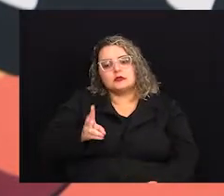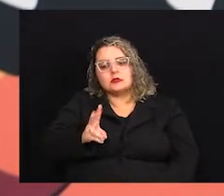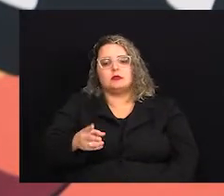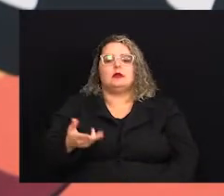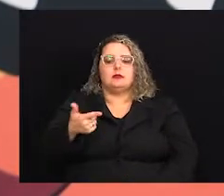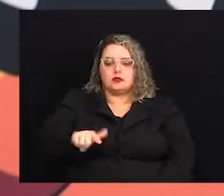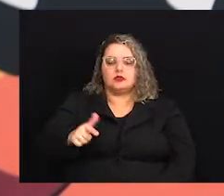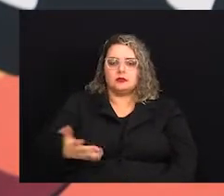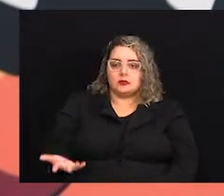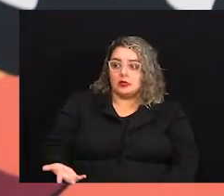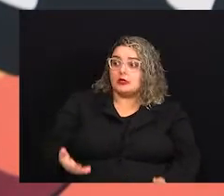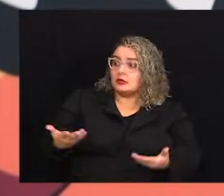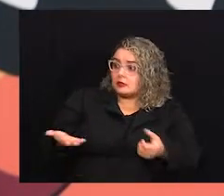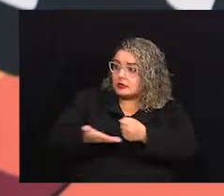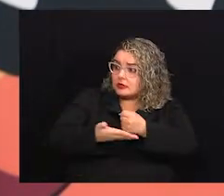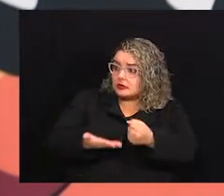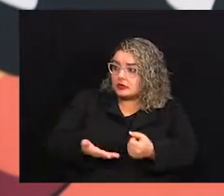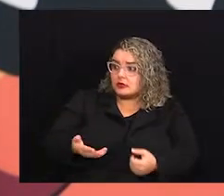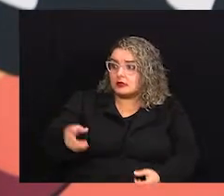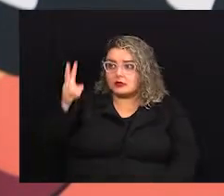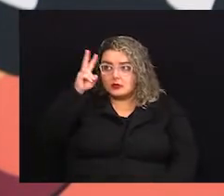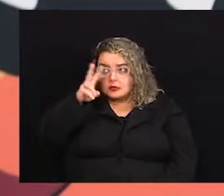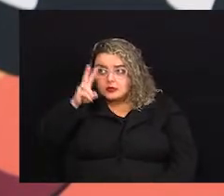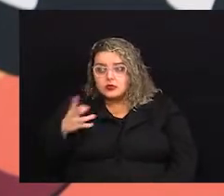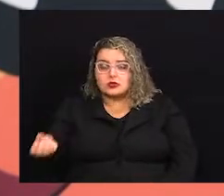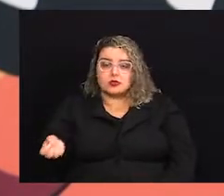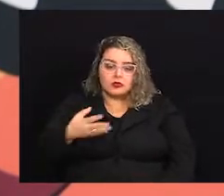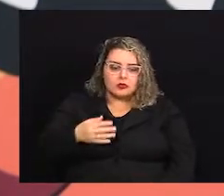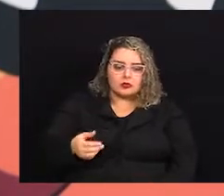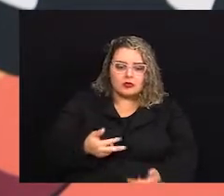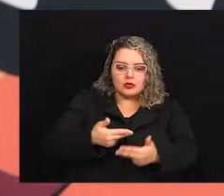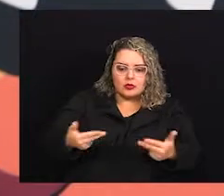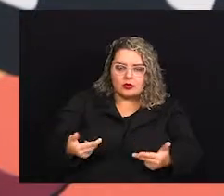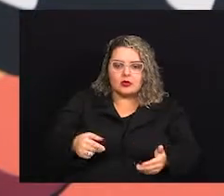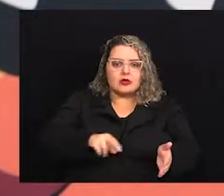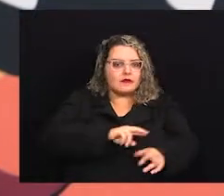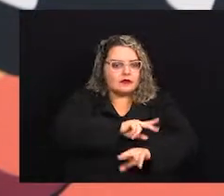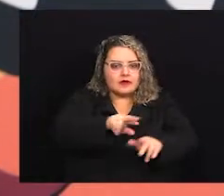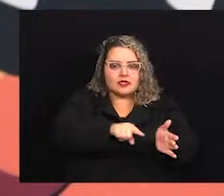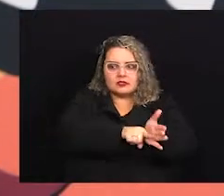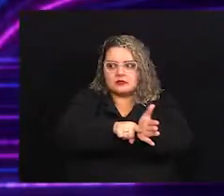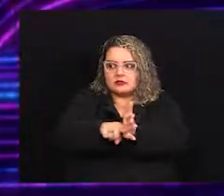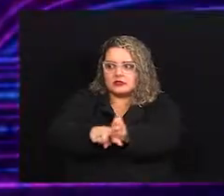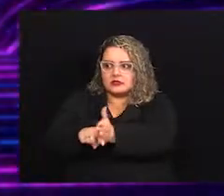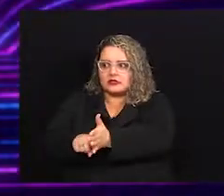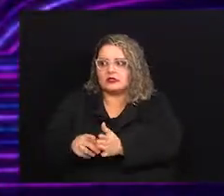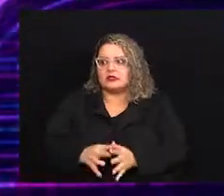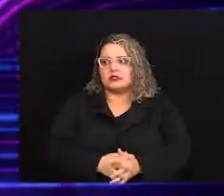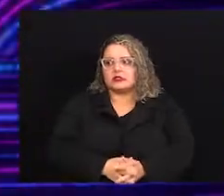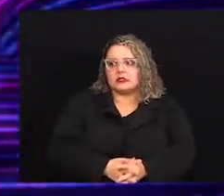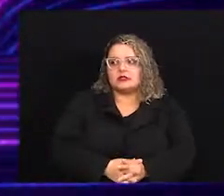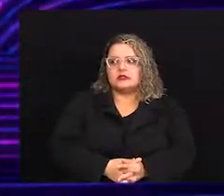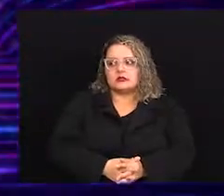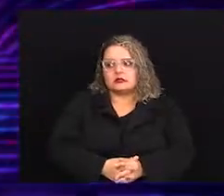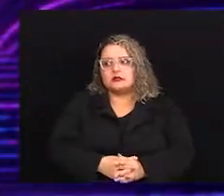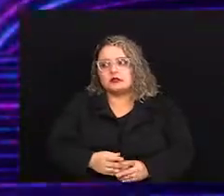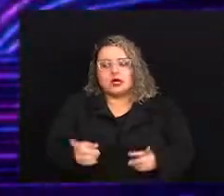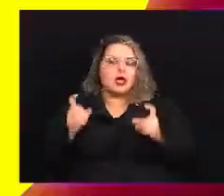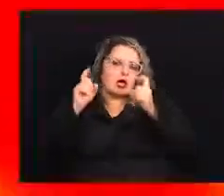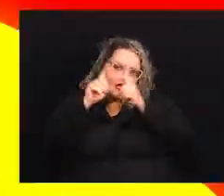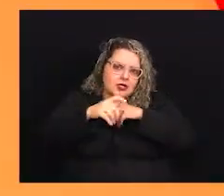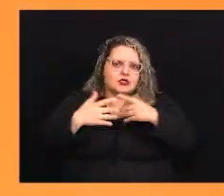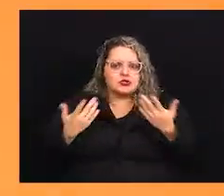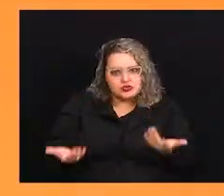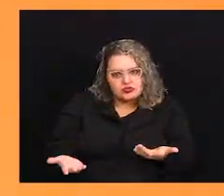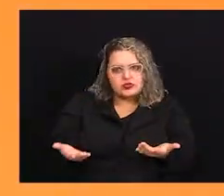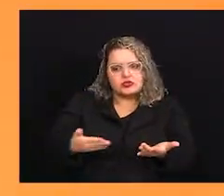uma história nova, trazer algo novo, é buscar referências, fazer pesquisas, muitas pesquisas. É difícil que